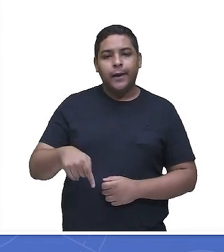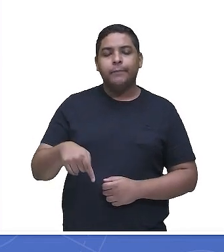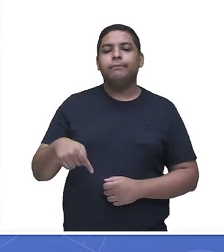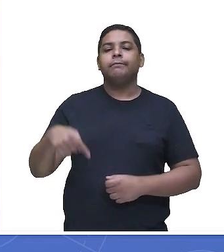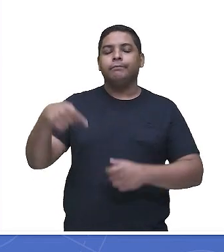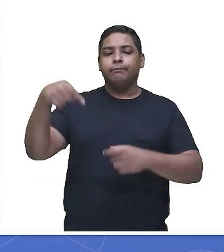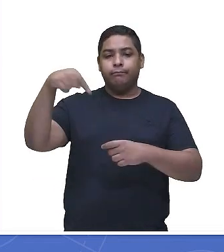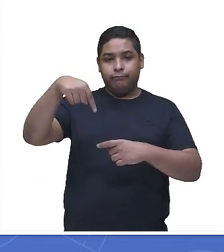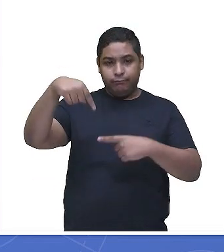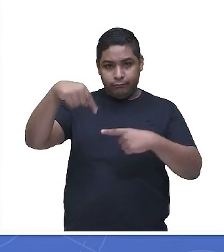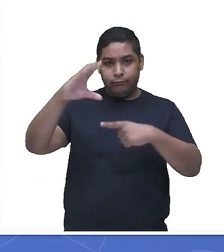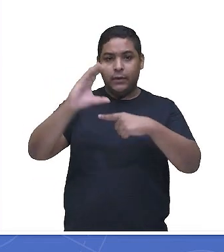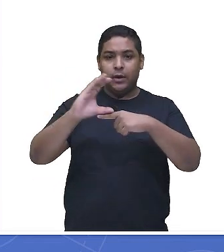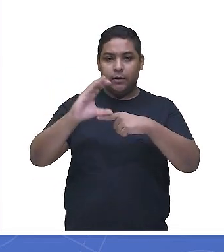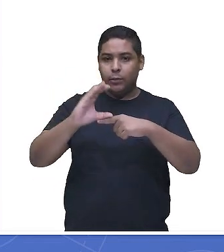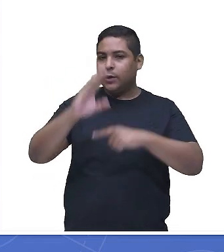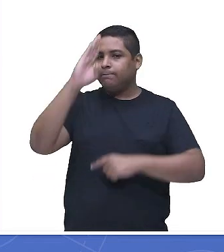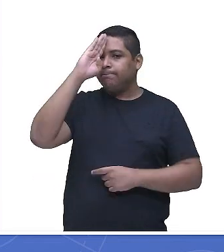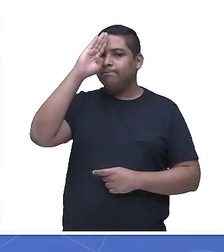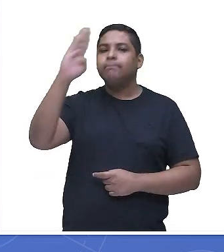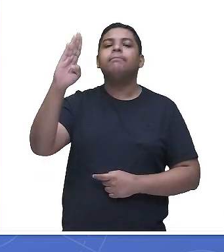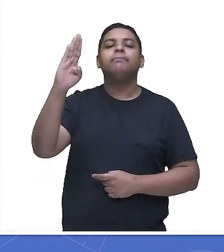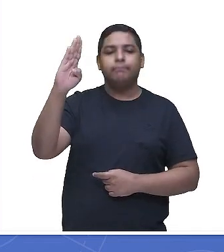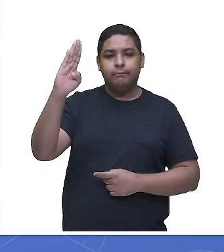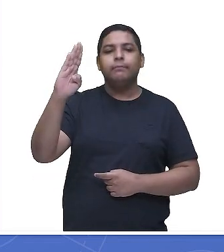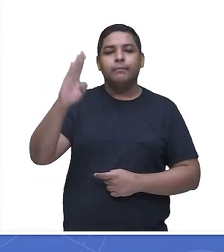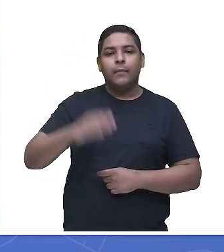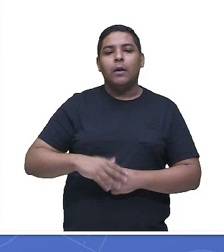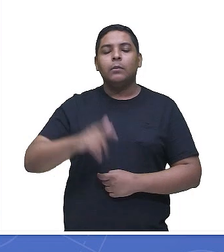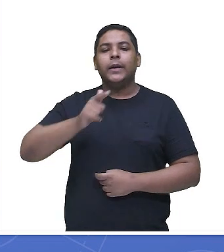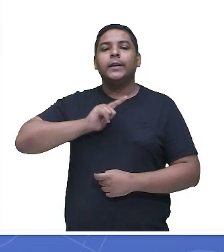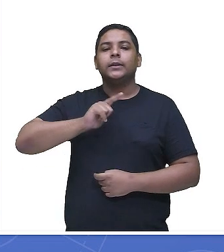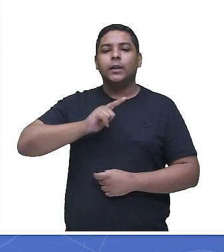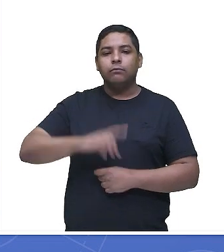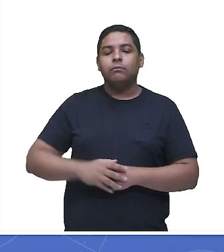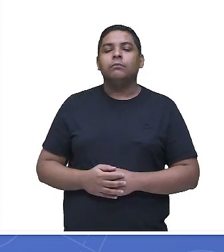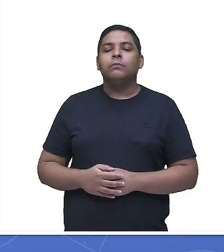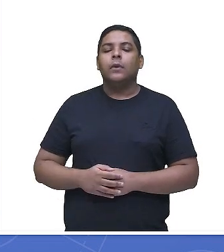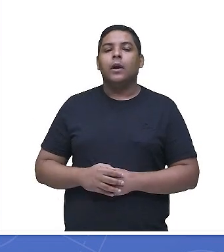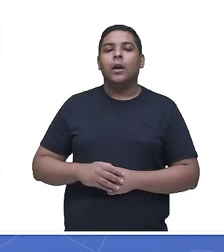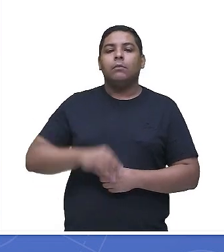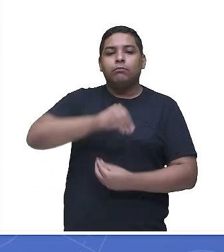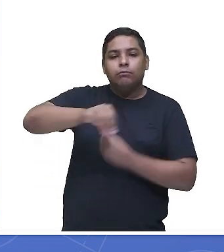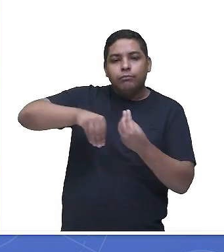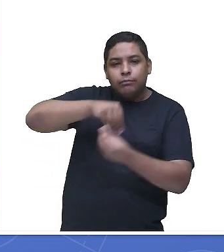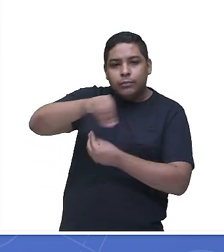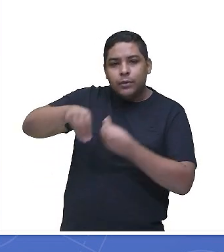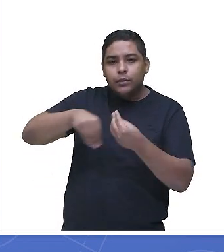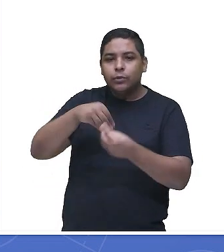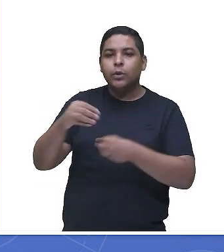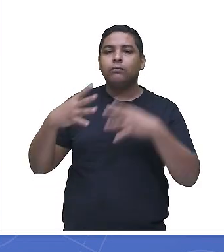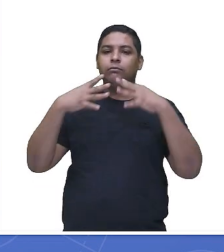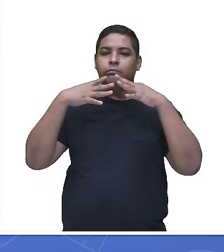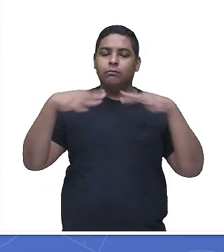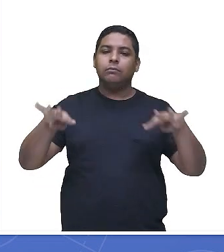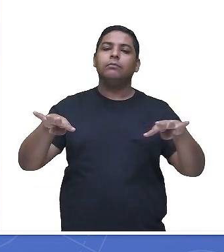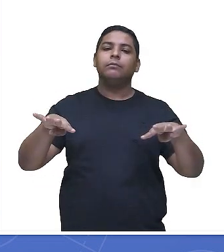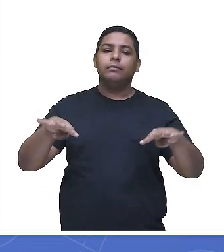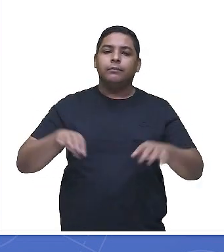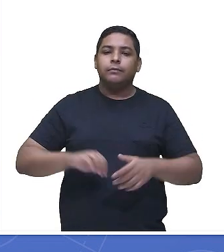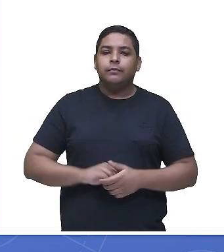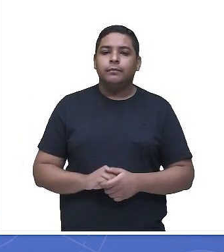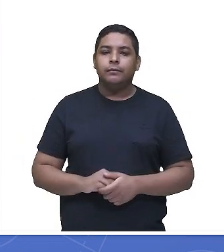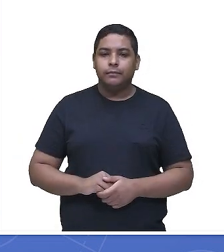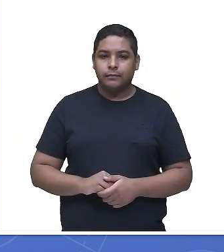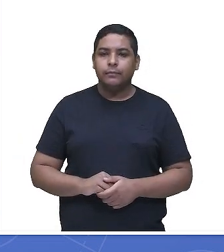fundamental para a formação de substâncias orgânicas, ok? Quando você ouve a palavra orgânico